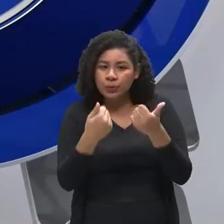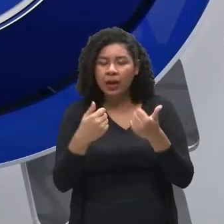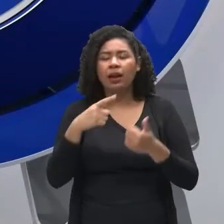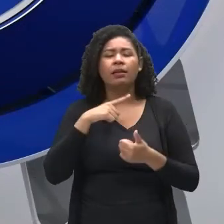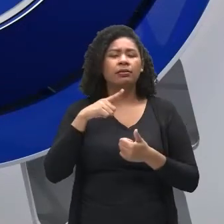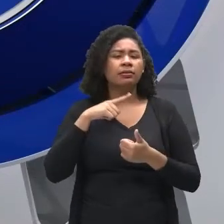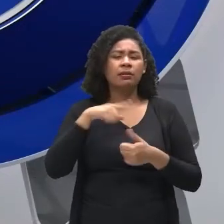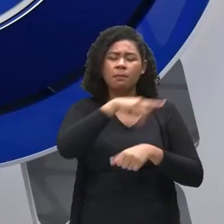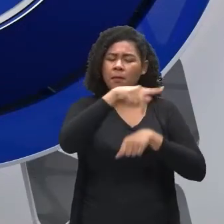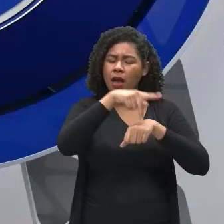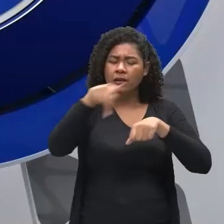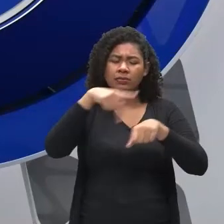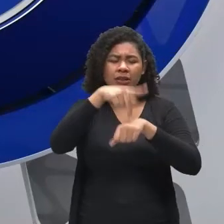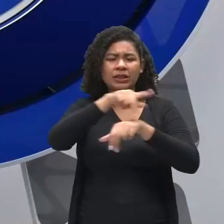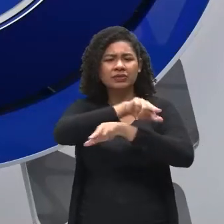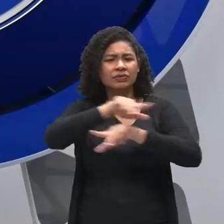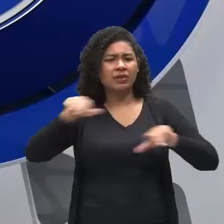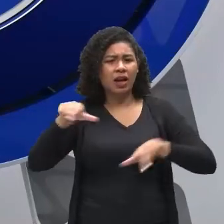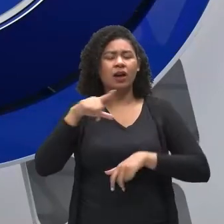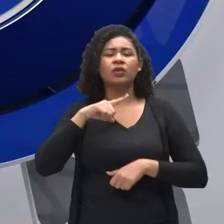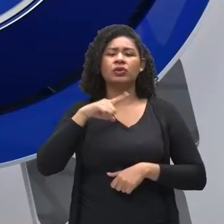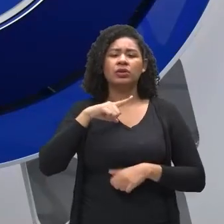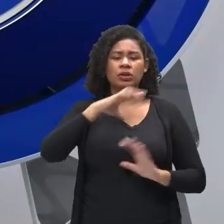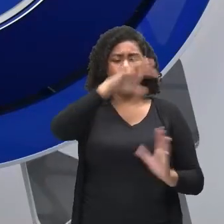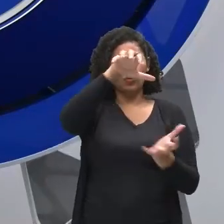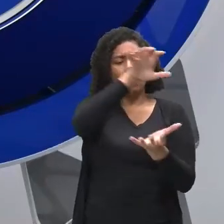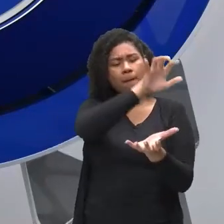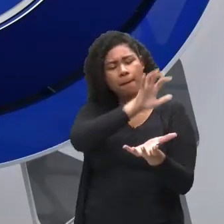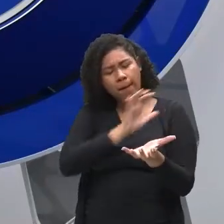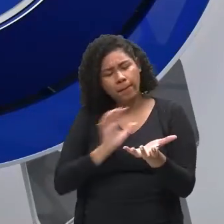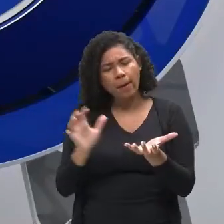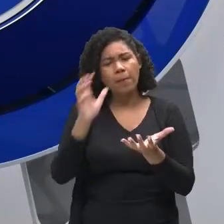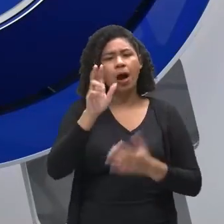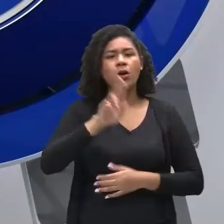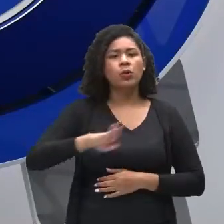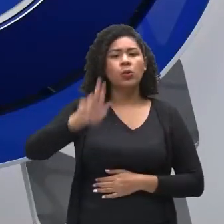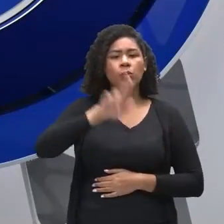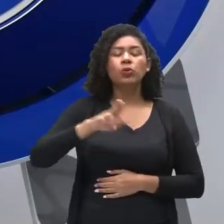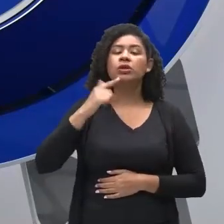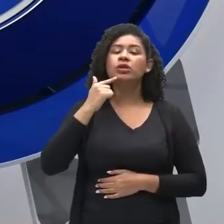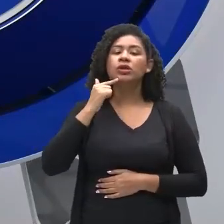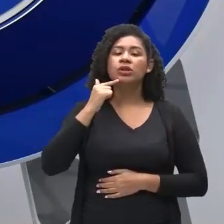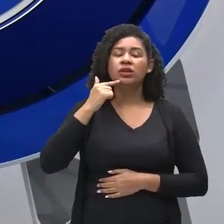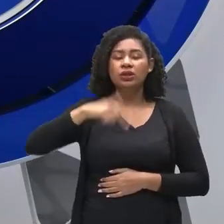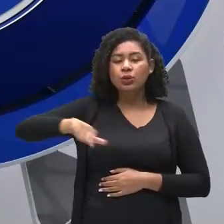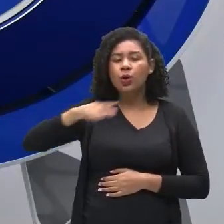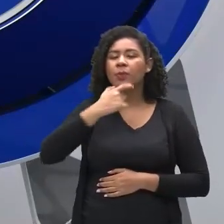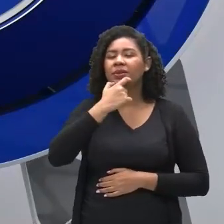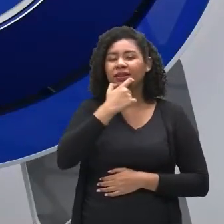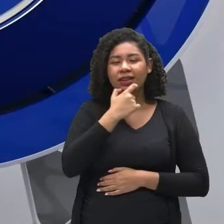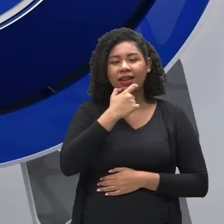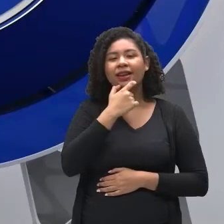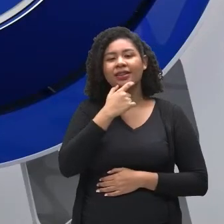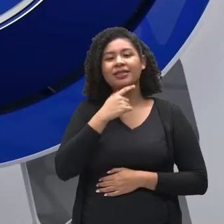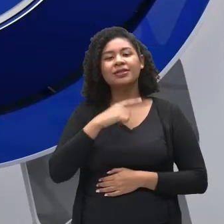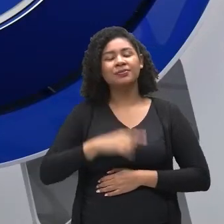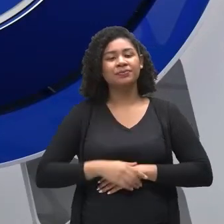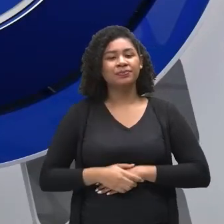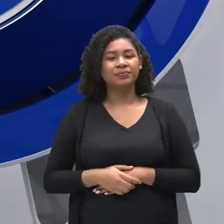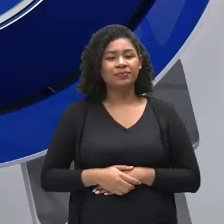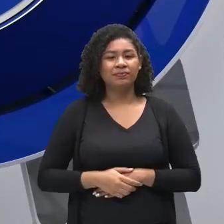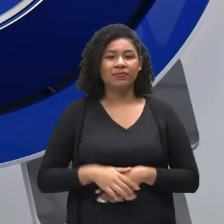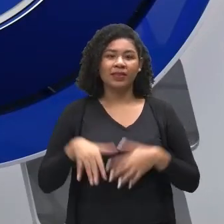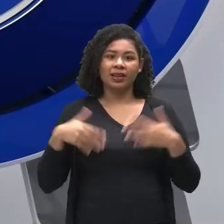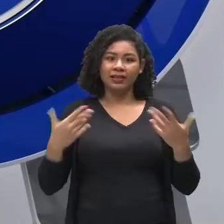muitos países em diversos continentes que falam a língua inglesa, tanto como a língua oficial, como a segunda língua. E